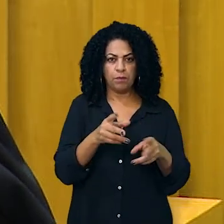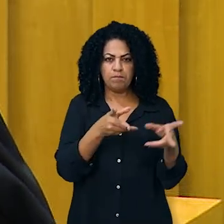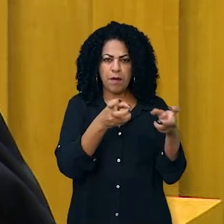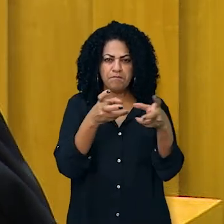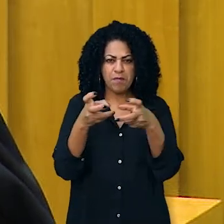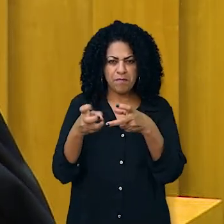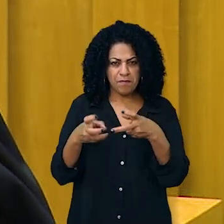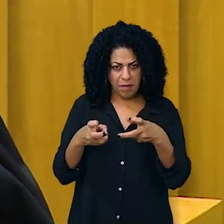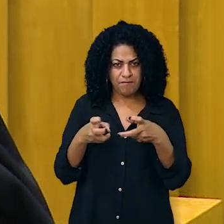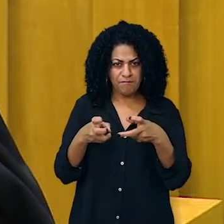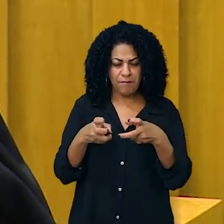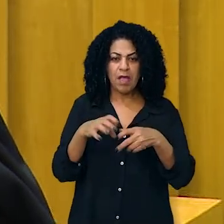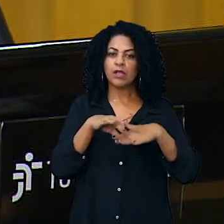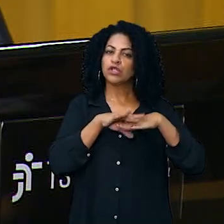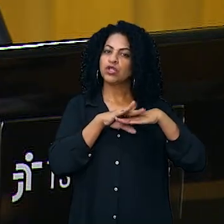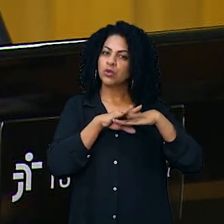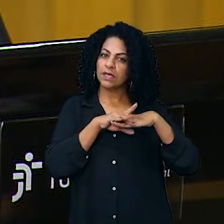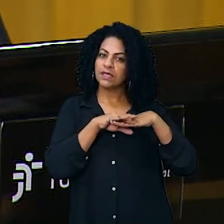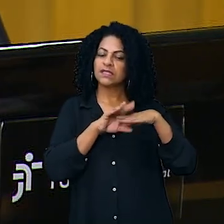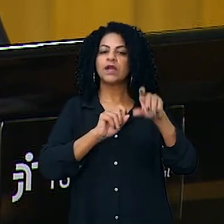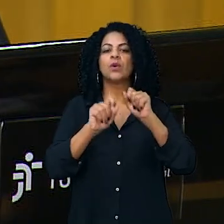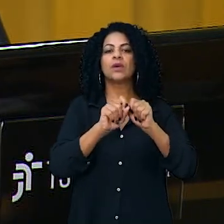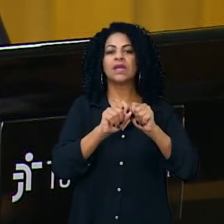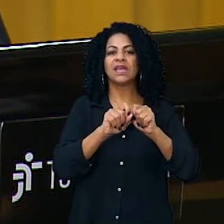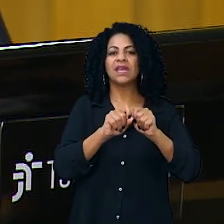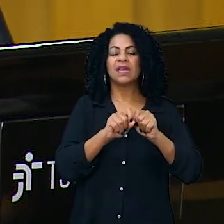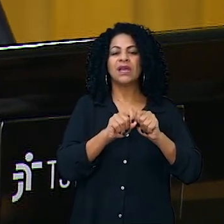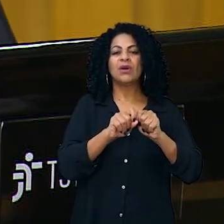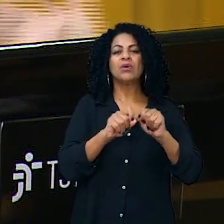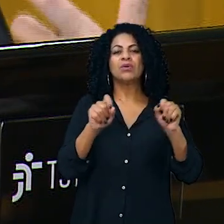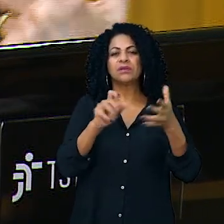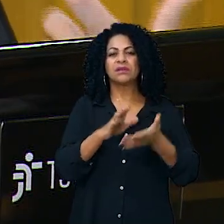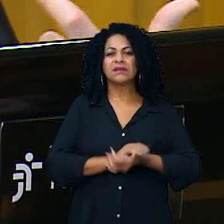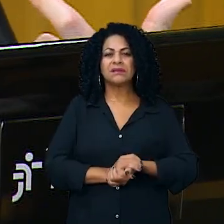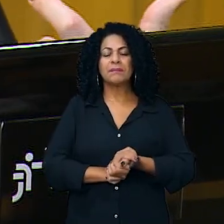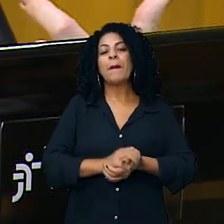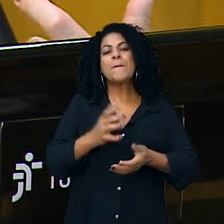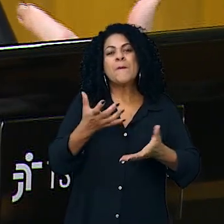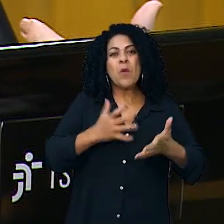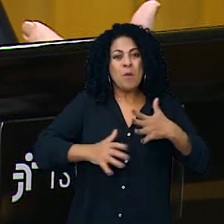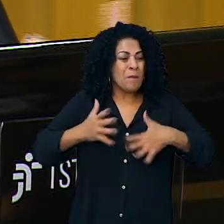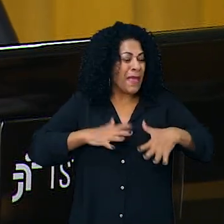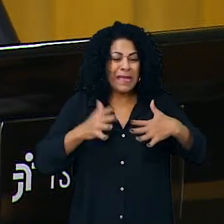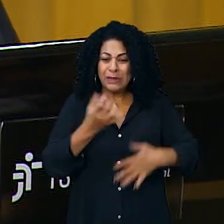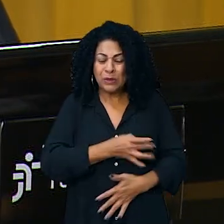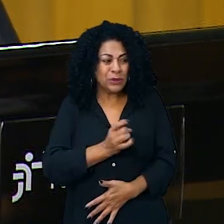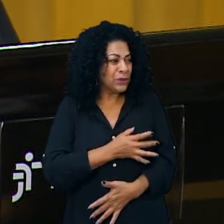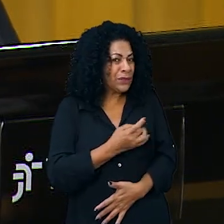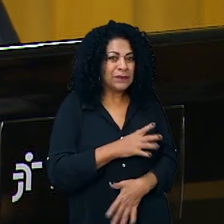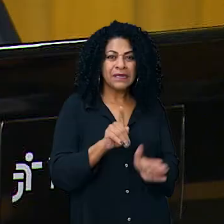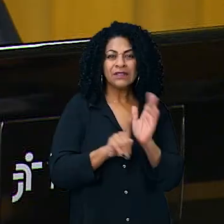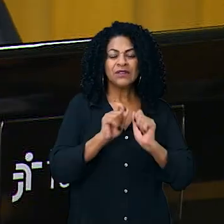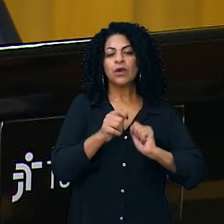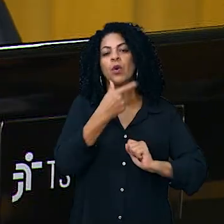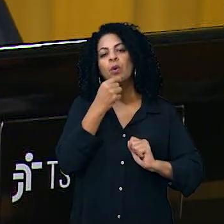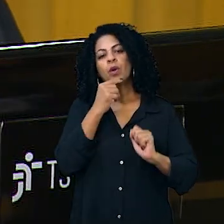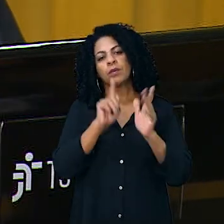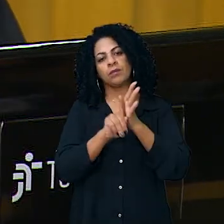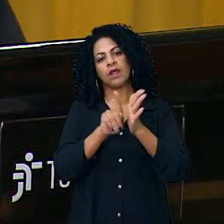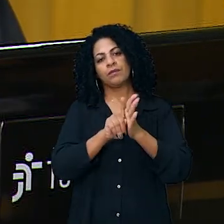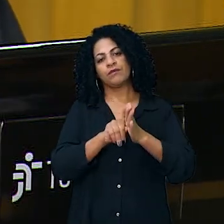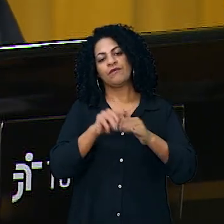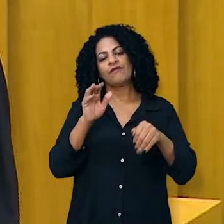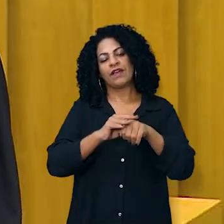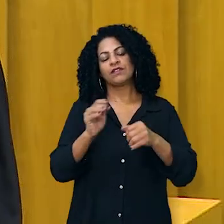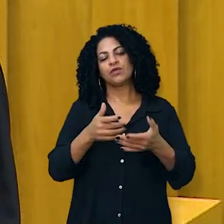Código Internacional de Doenças, o transtorno de pânico envolve episódios súbitos de medo e desconforto extremo, afetando a locomoção